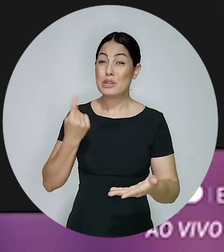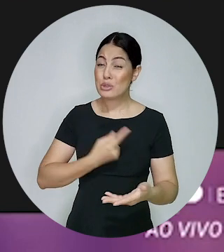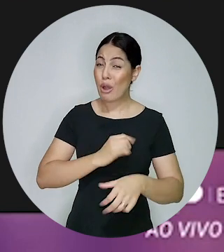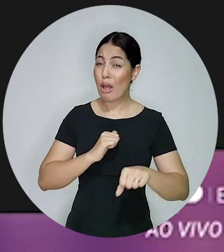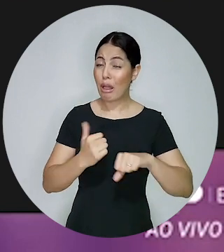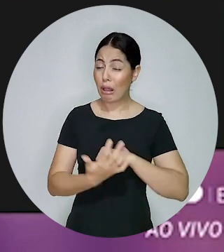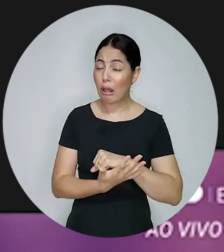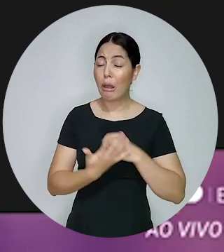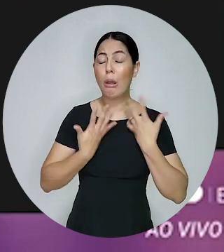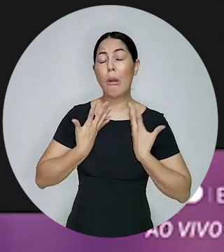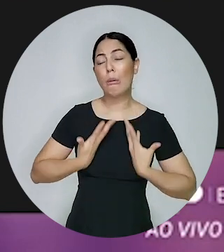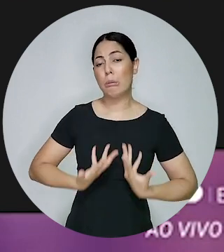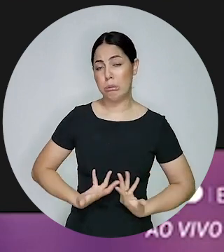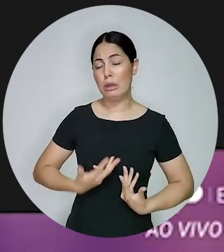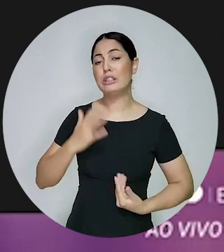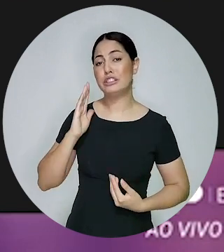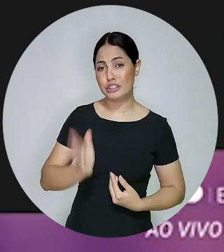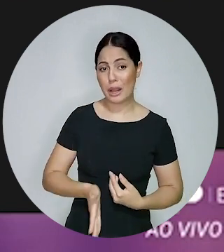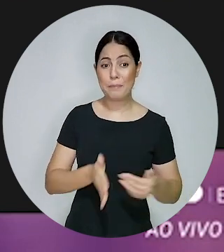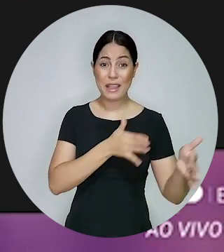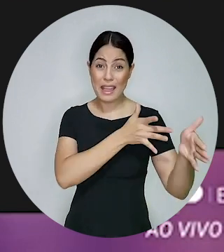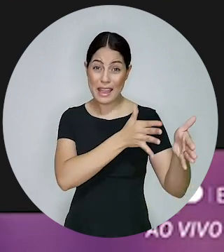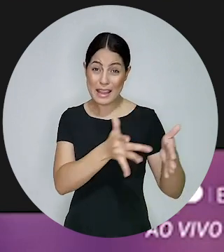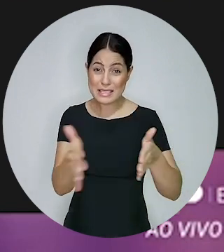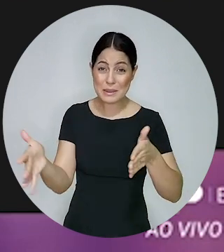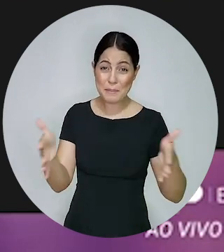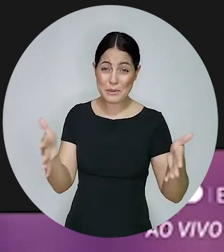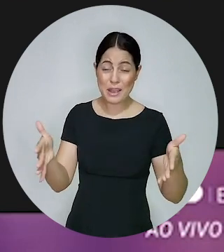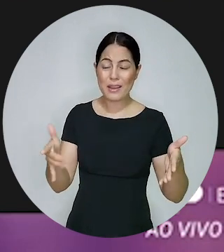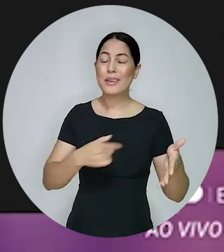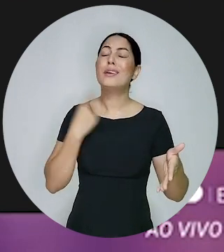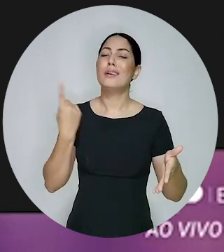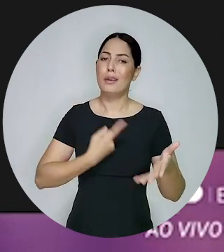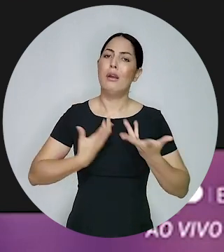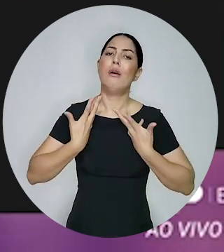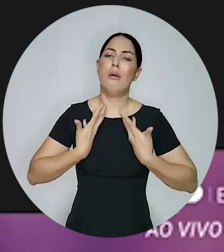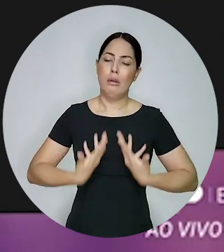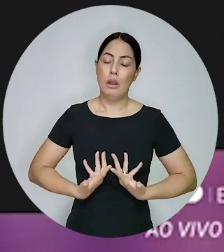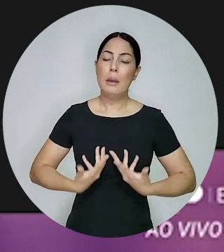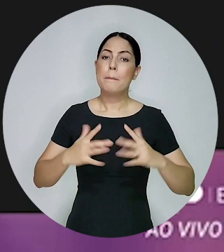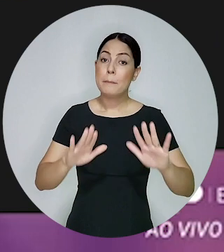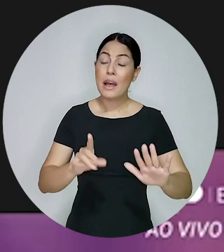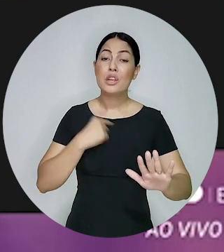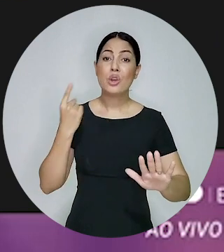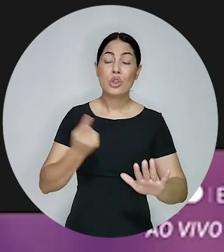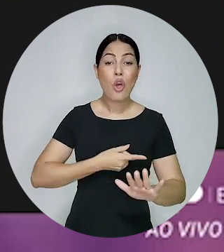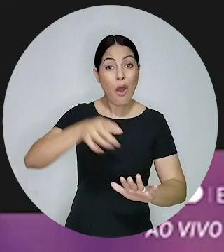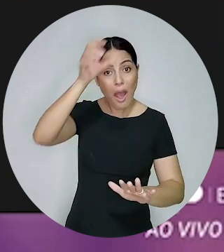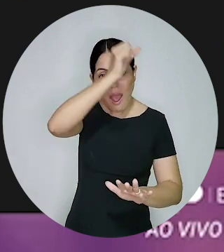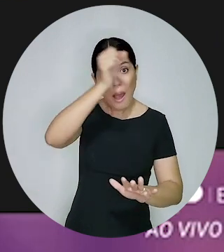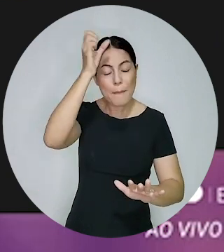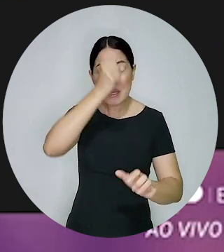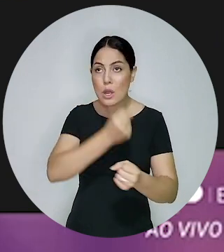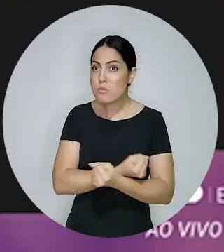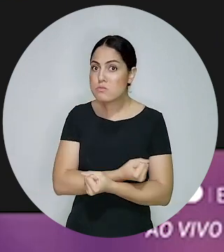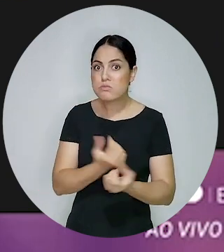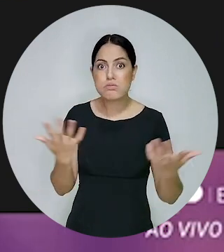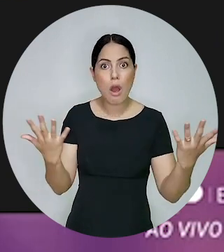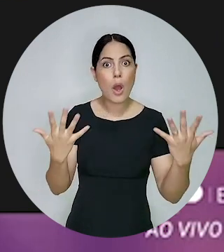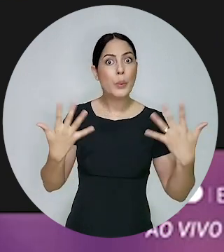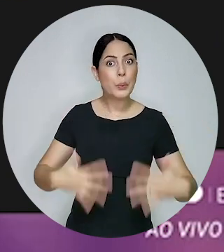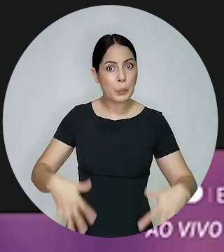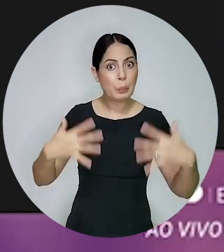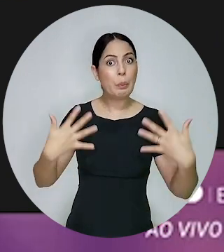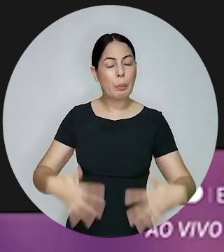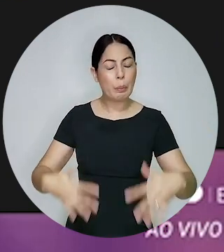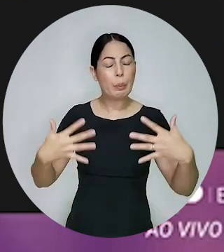está muito cansado da pandemia, muito cansado desse processo e, ao mesmo tempo, a gente aprendeu muita